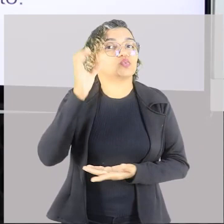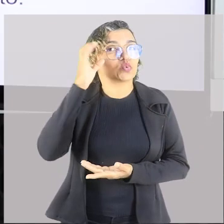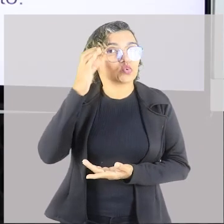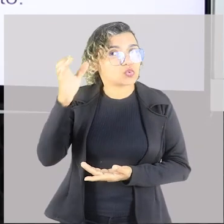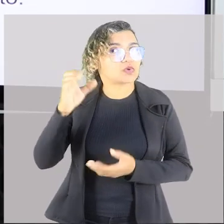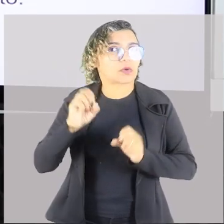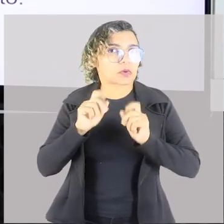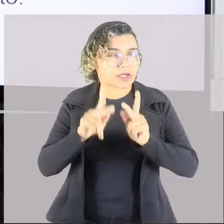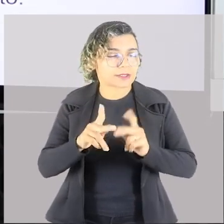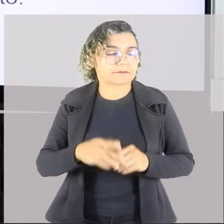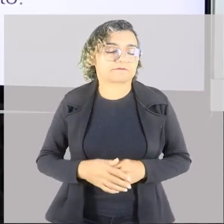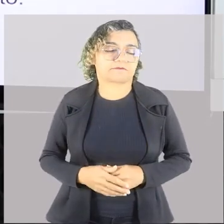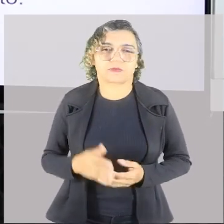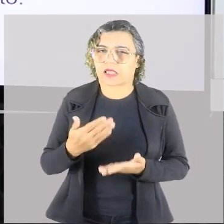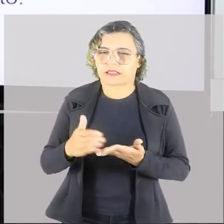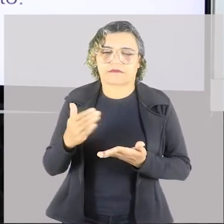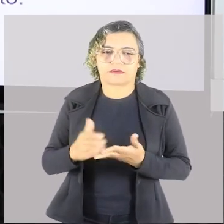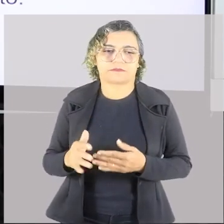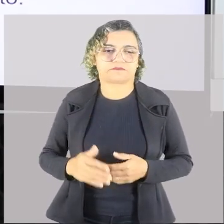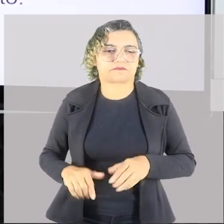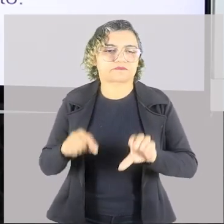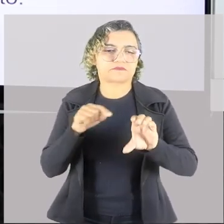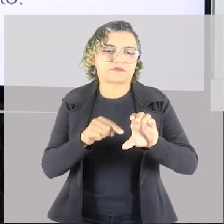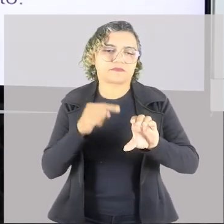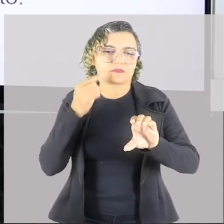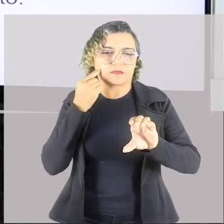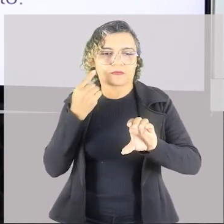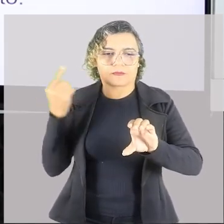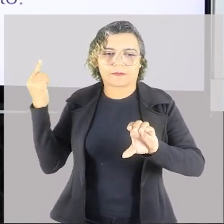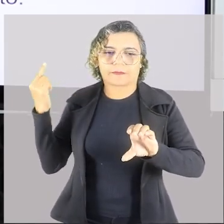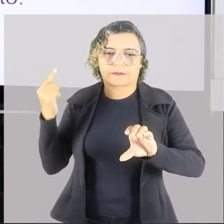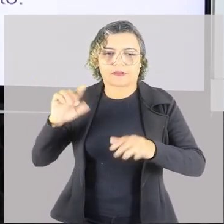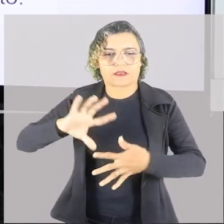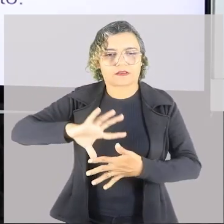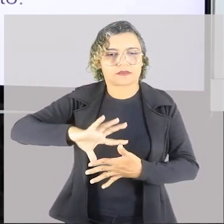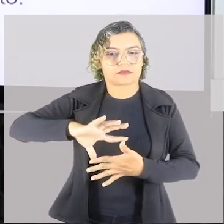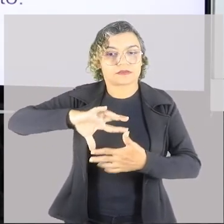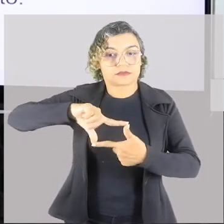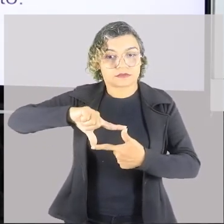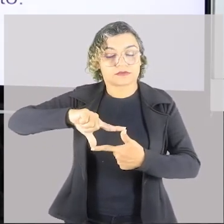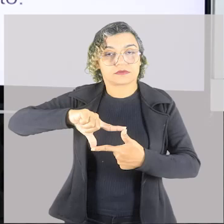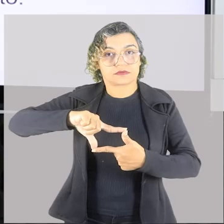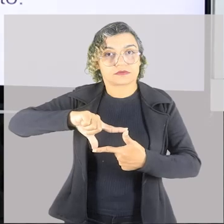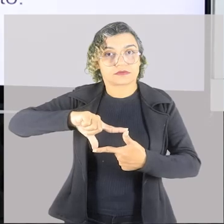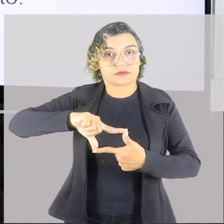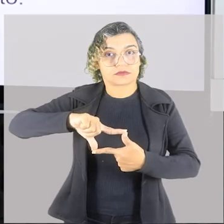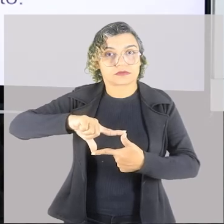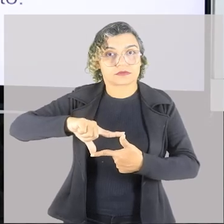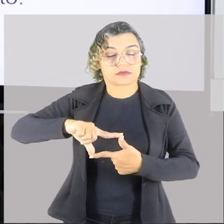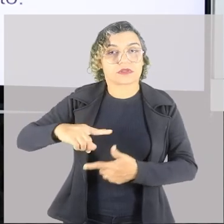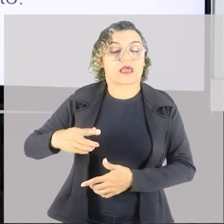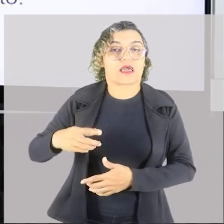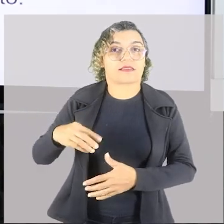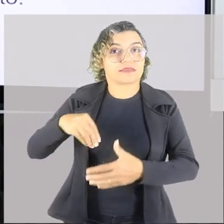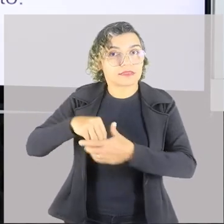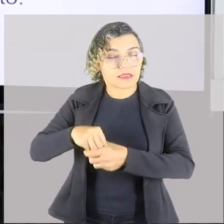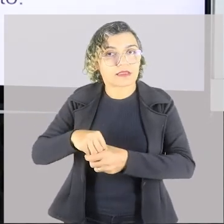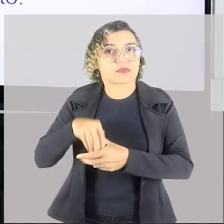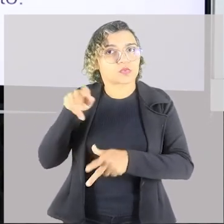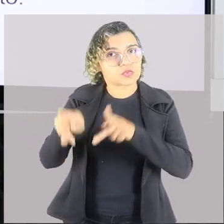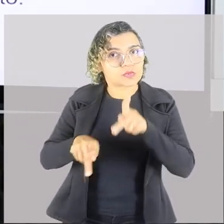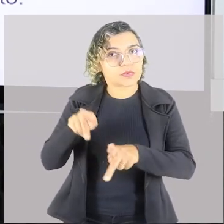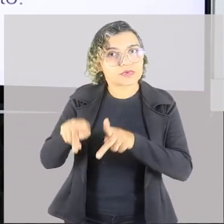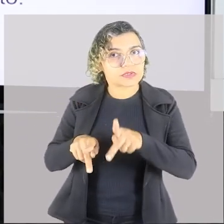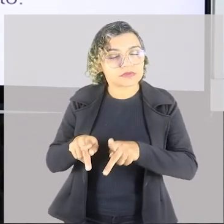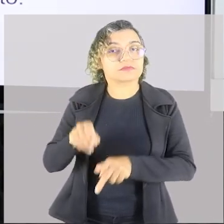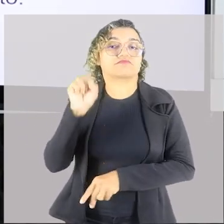tá? Então não tem nada a ver também. Letra C. O etnocentrismo recorrente das populações, correto? Correto.